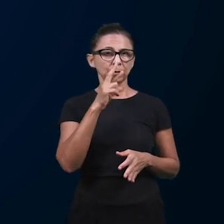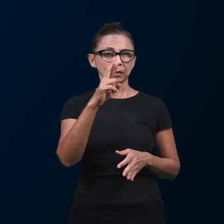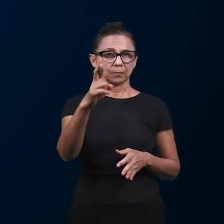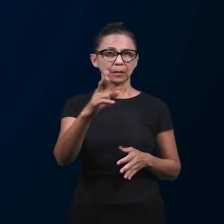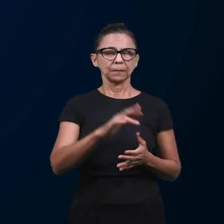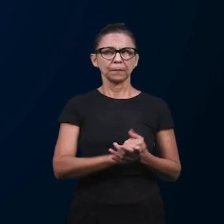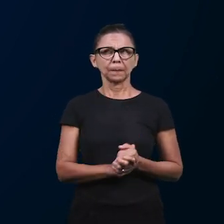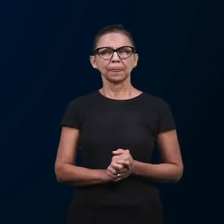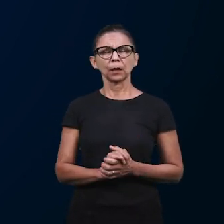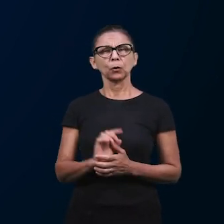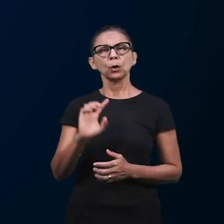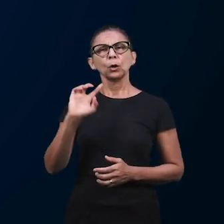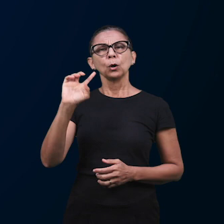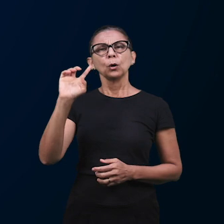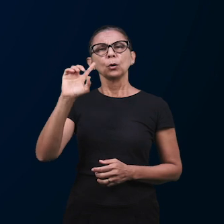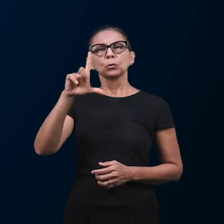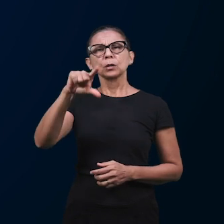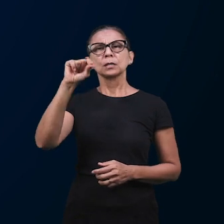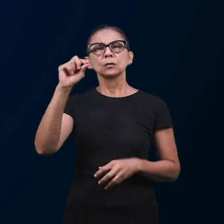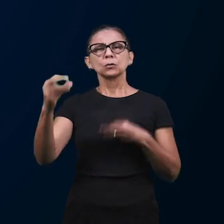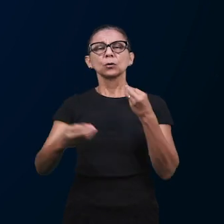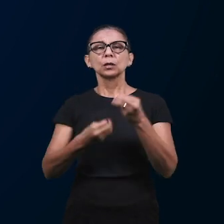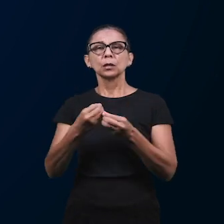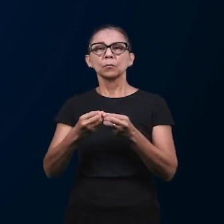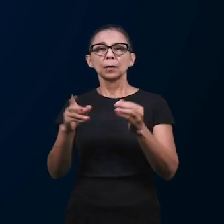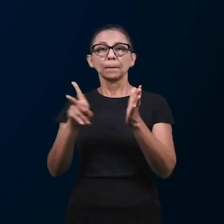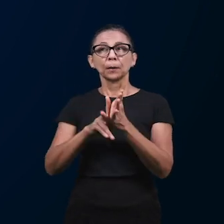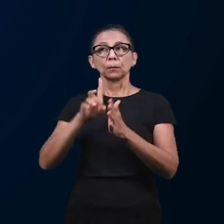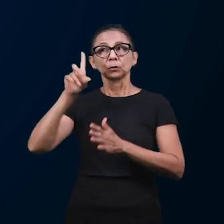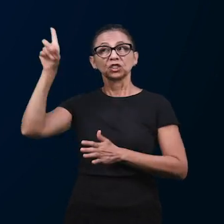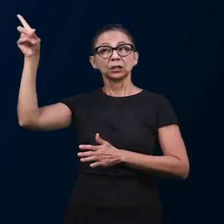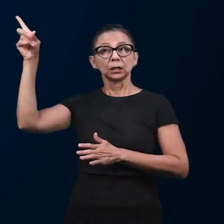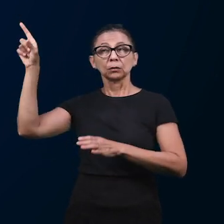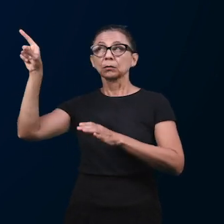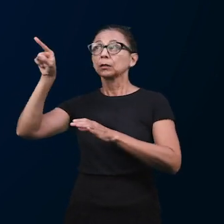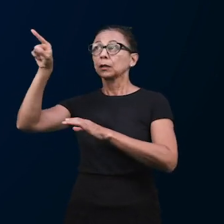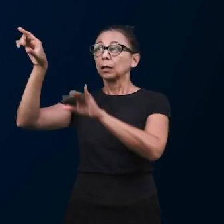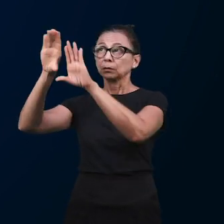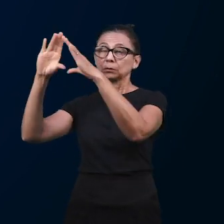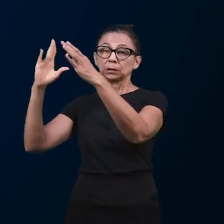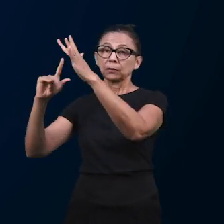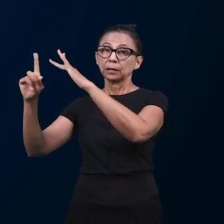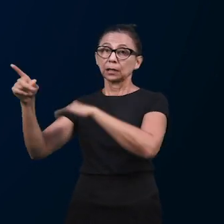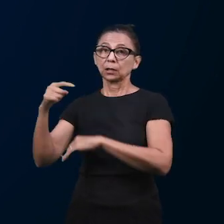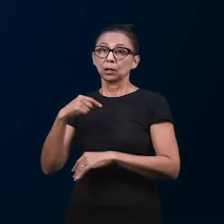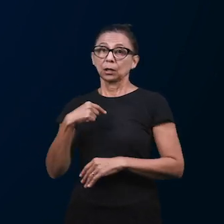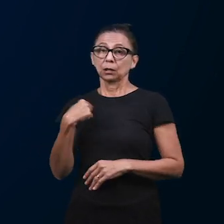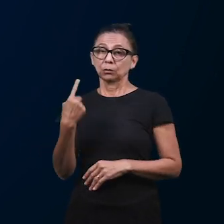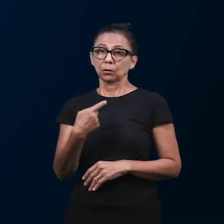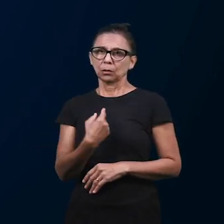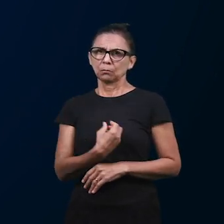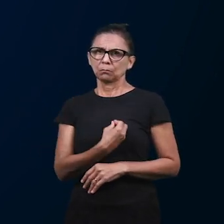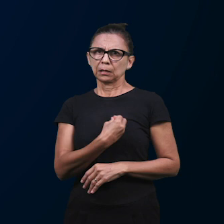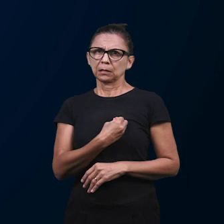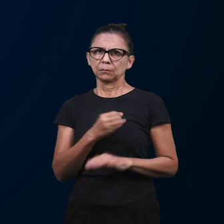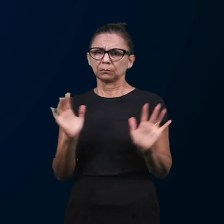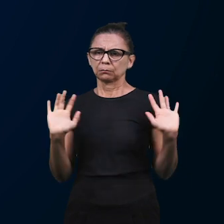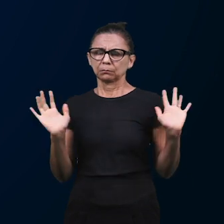é um ato soberano de Deus Pai. Veio apenas dele na eternidade. Nós não tivemos participação nesse